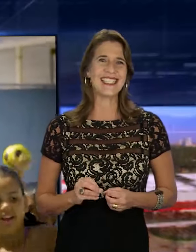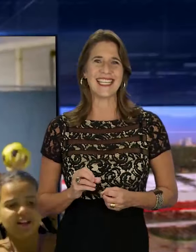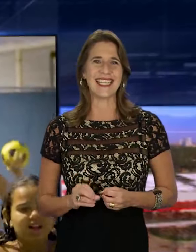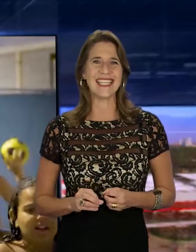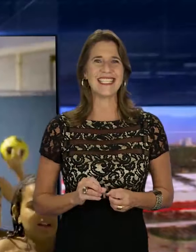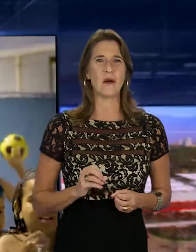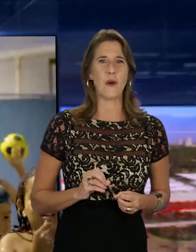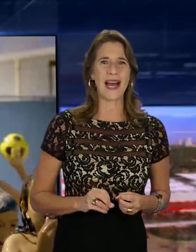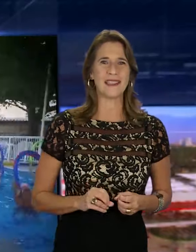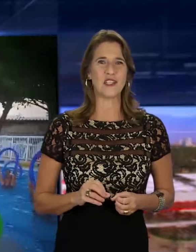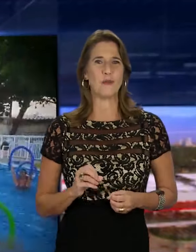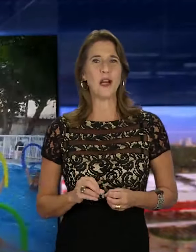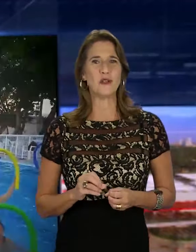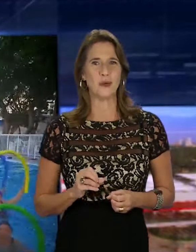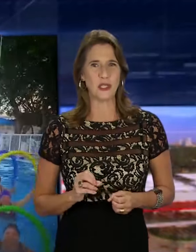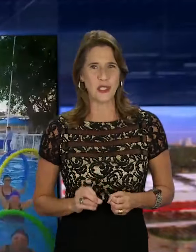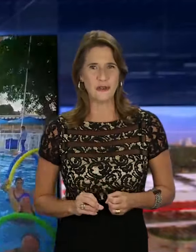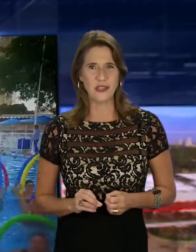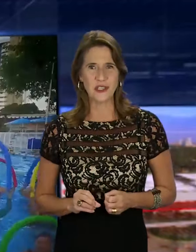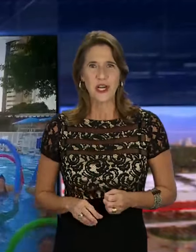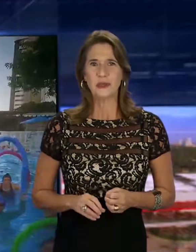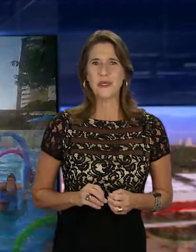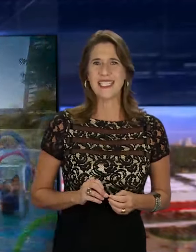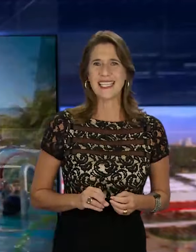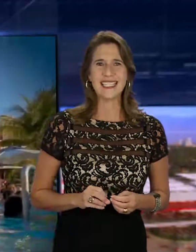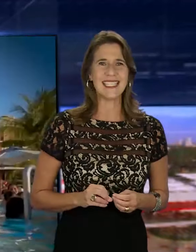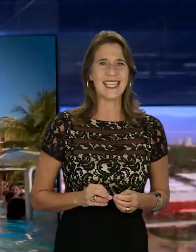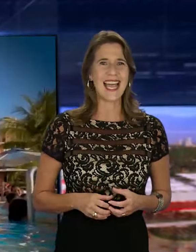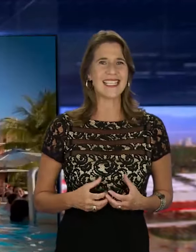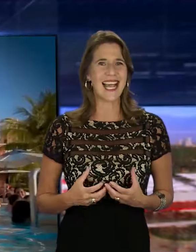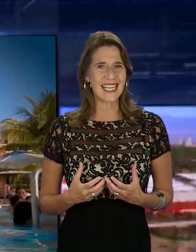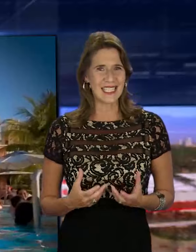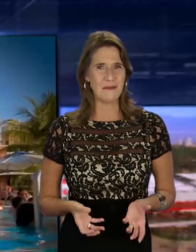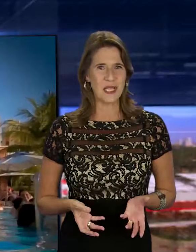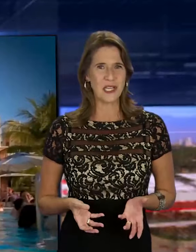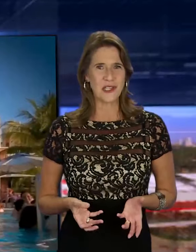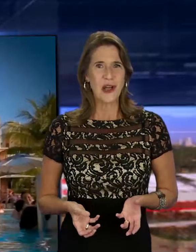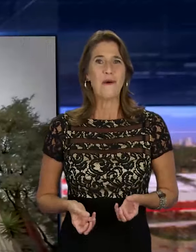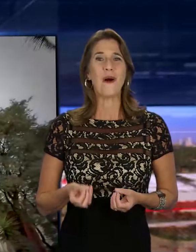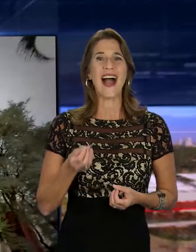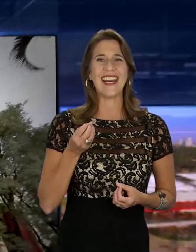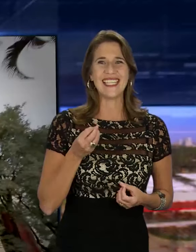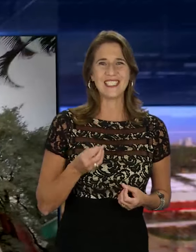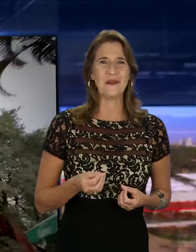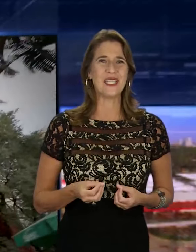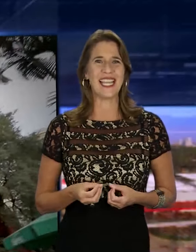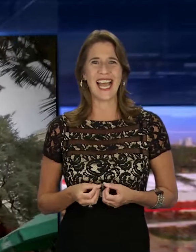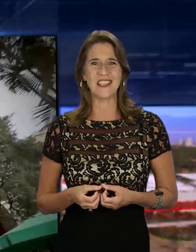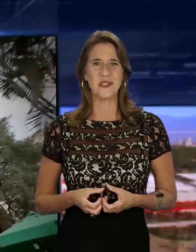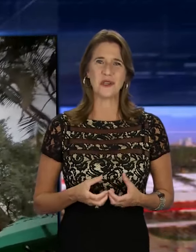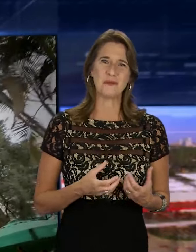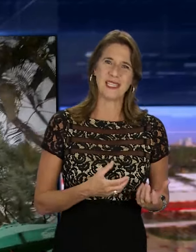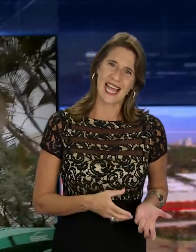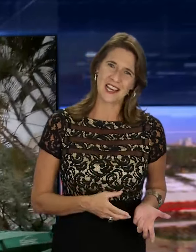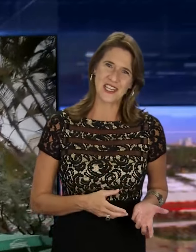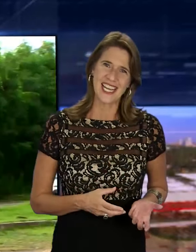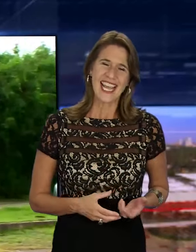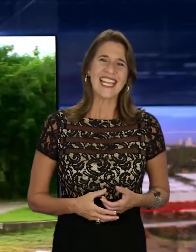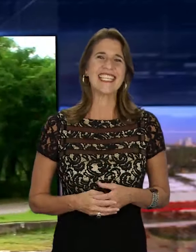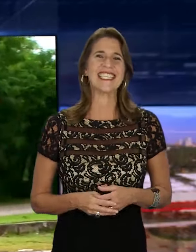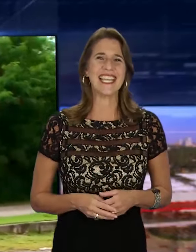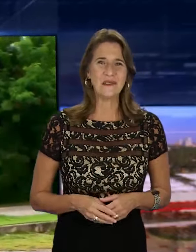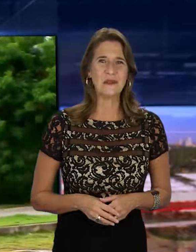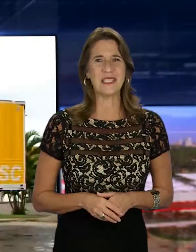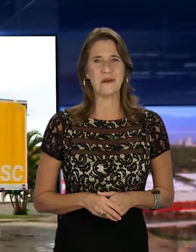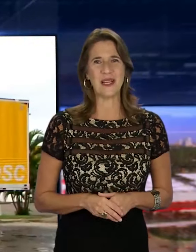315 quadras poliesportivas, 210 academias, 40 unidades de hospedagem